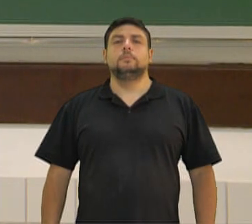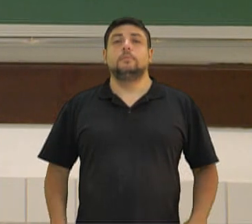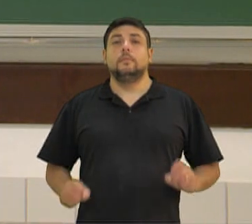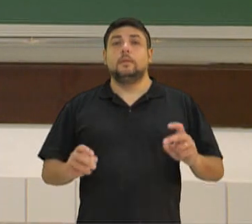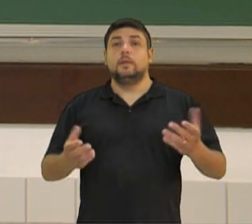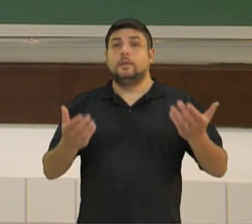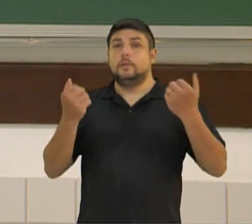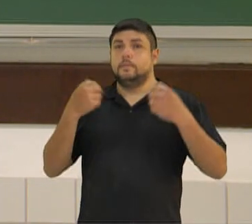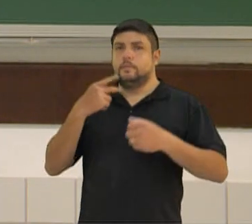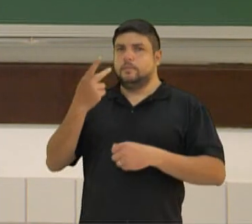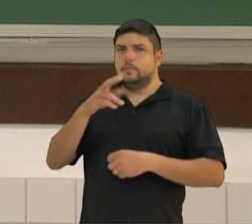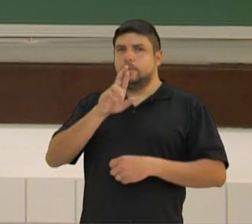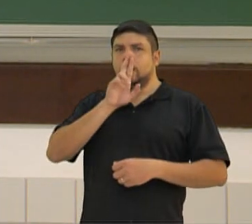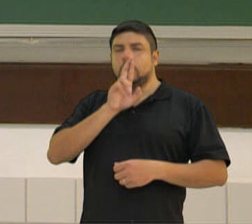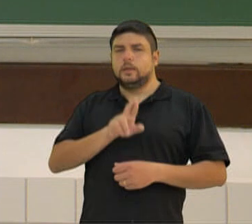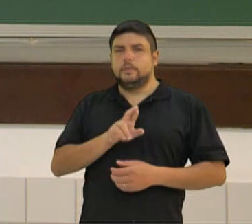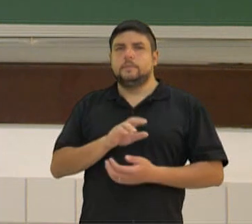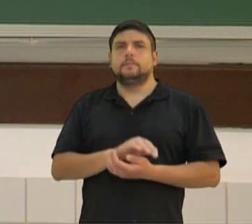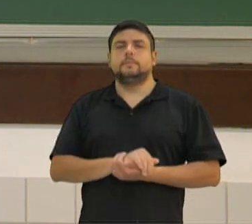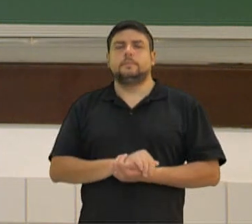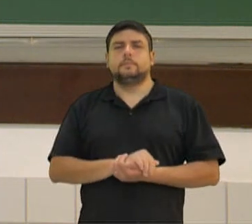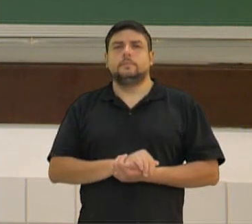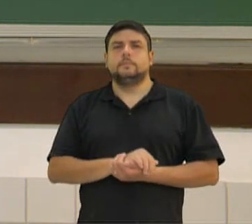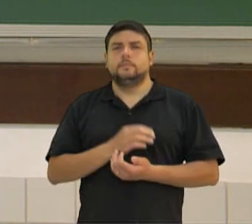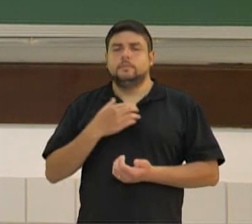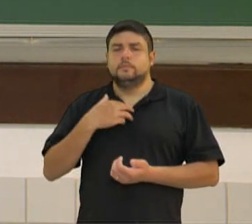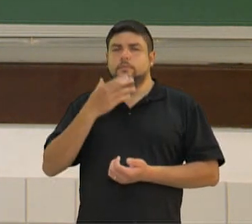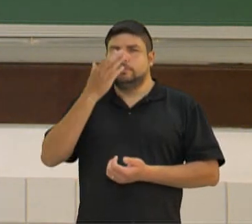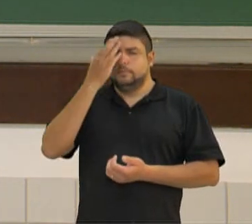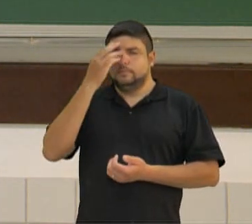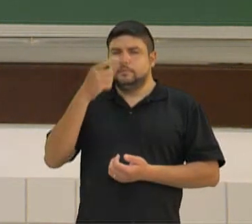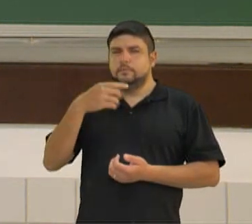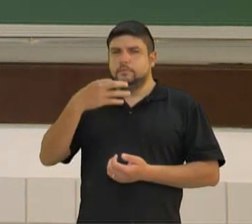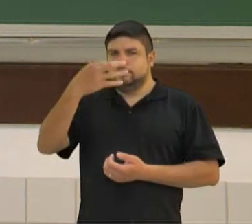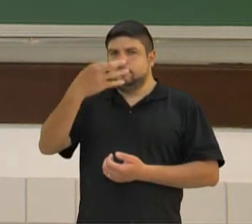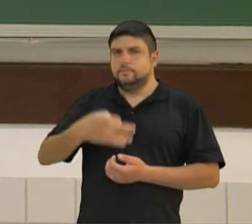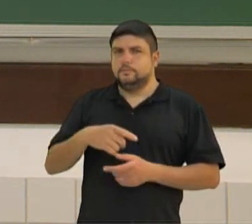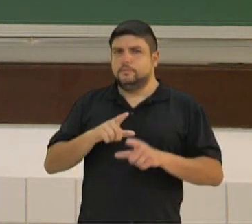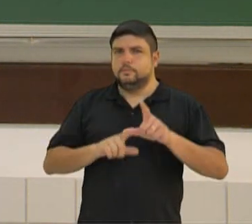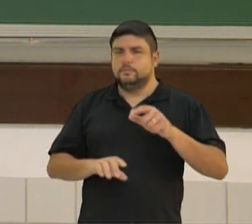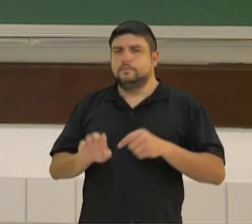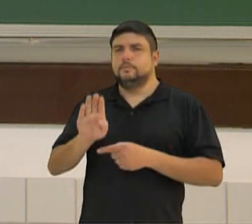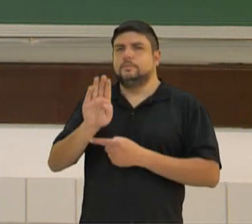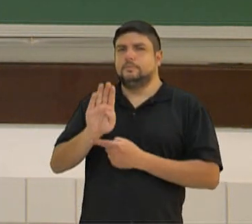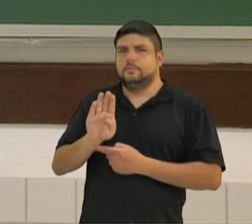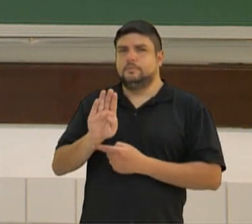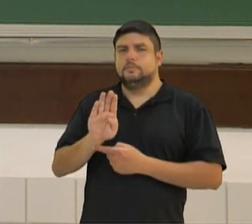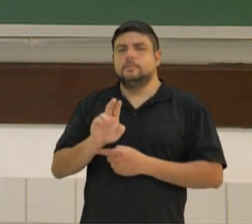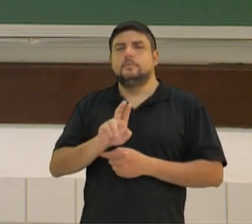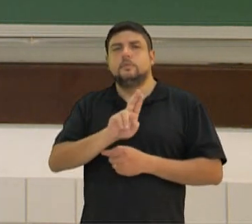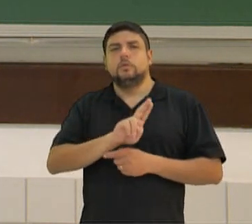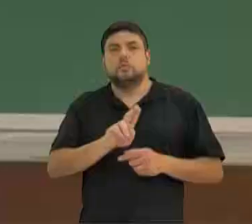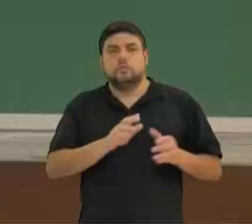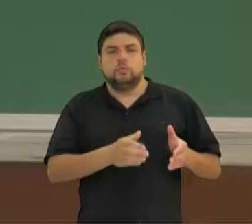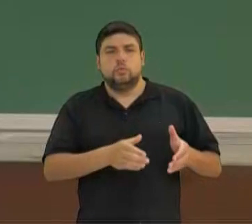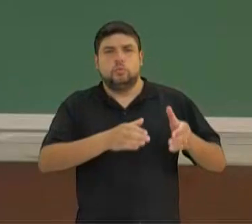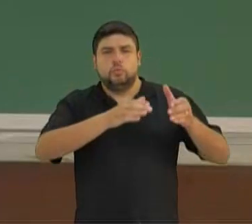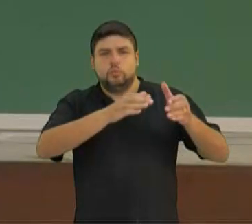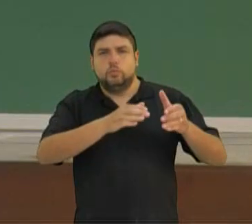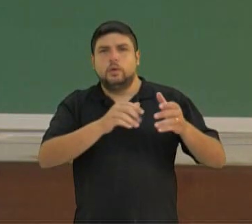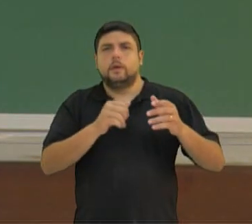Vamos ver o que você respondeu? Aposto que você acertou que foi a letra B, vasos de usos domésticos,